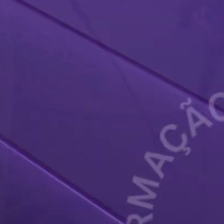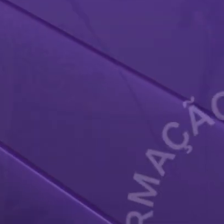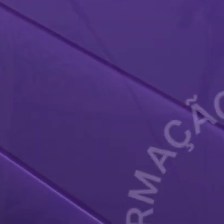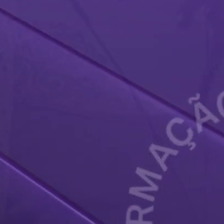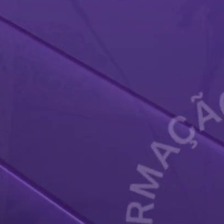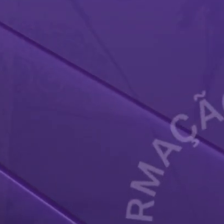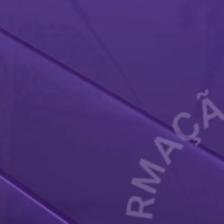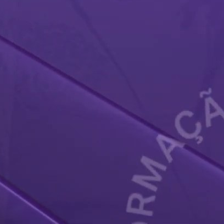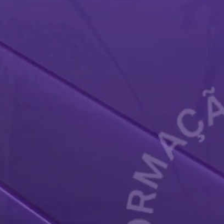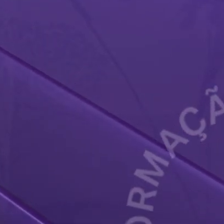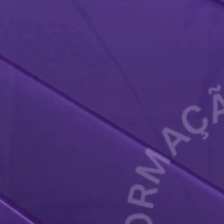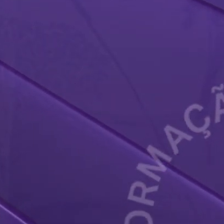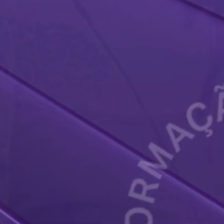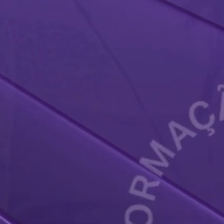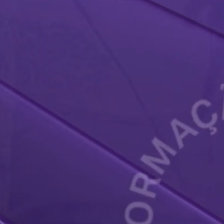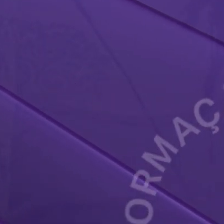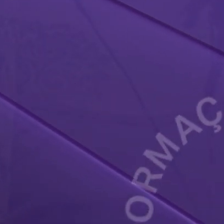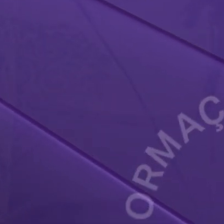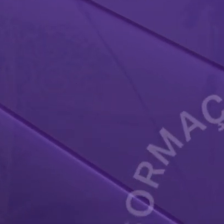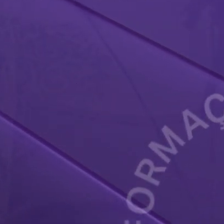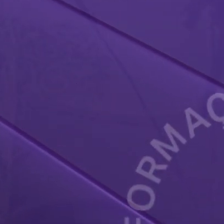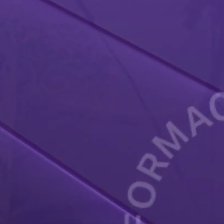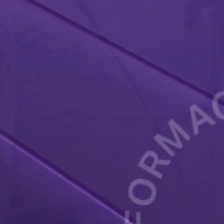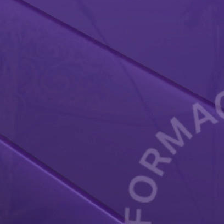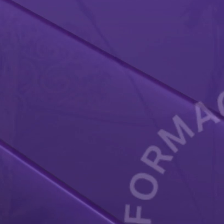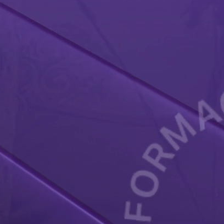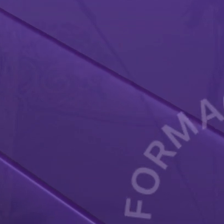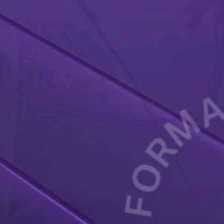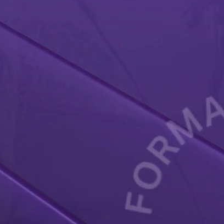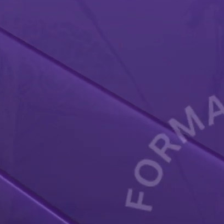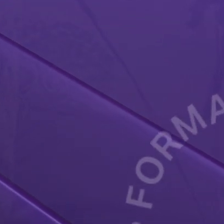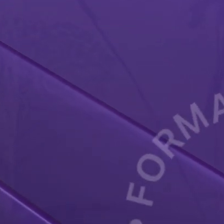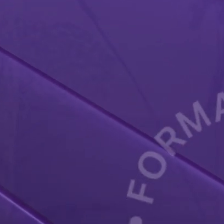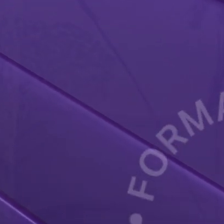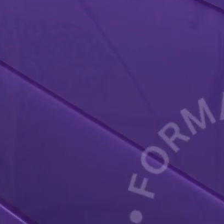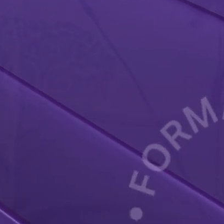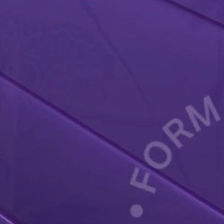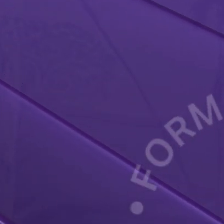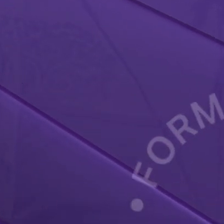Fique com o TV Elas por Elas Formação, que semana que vem tem mais.